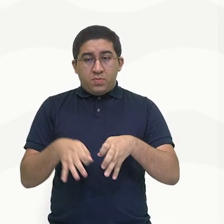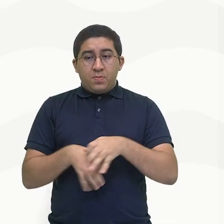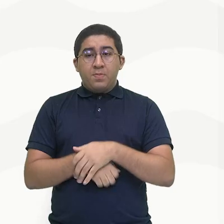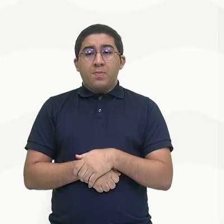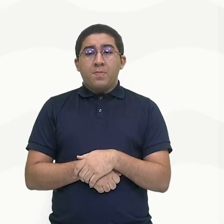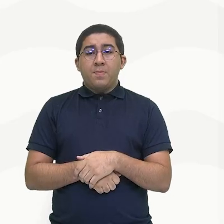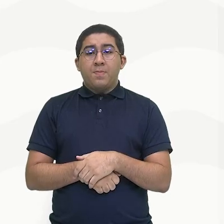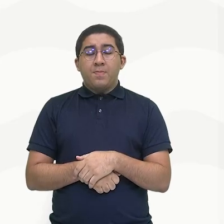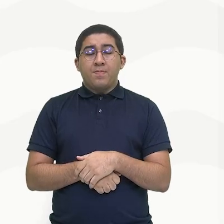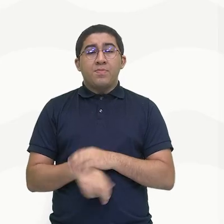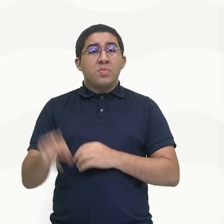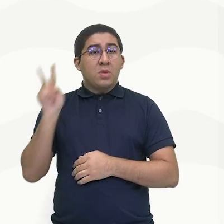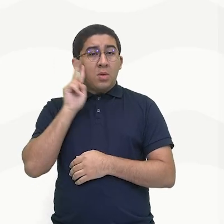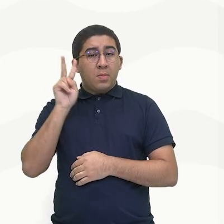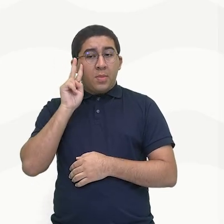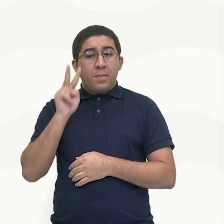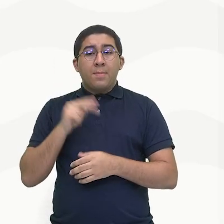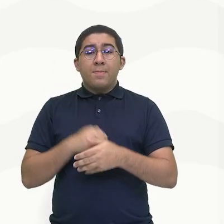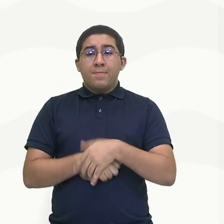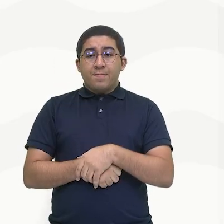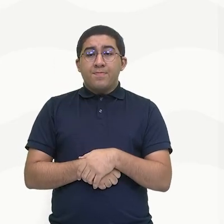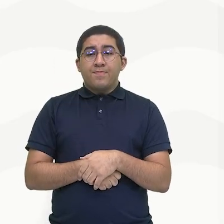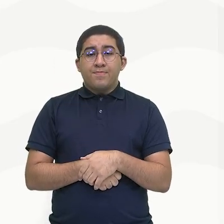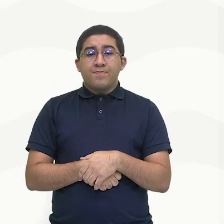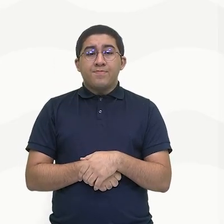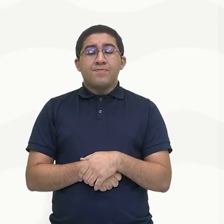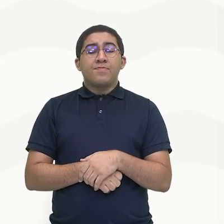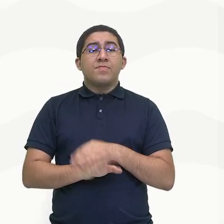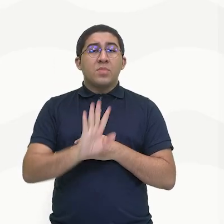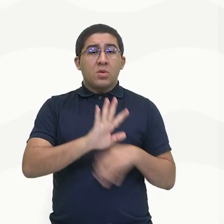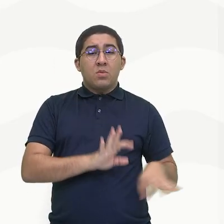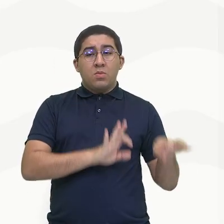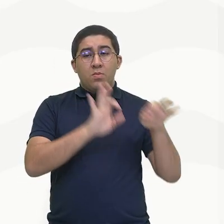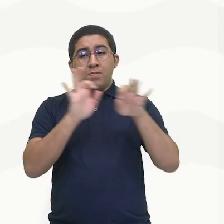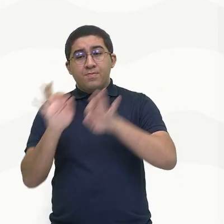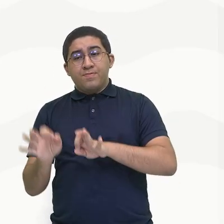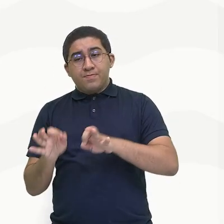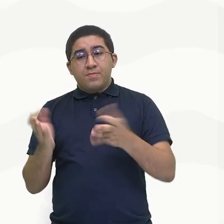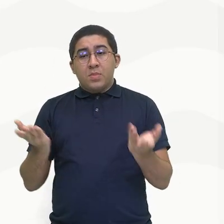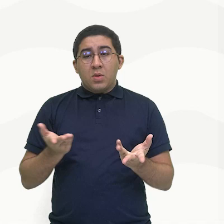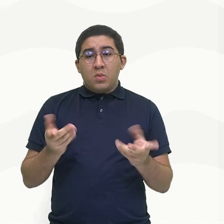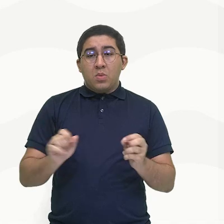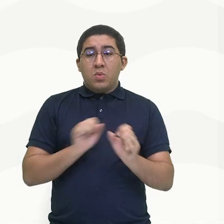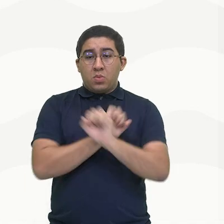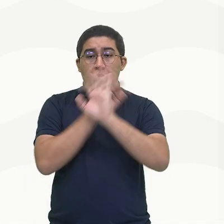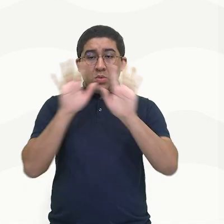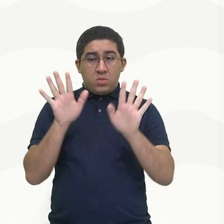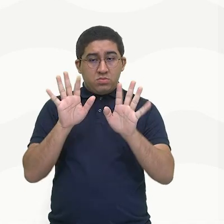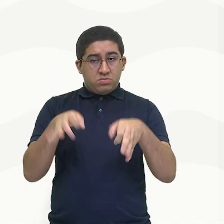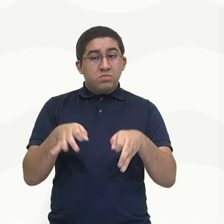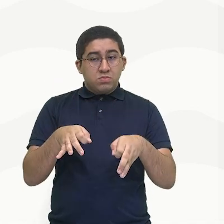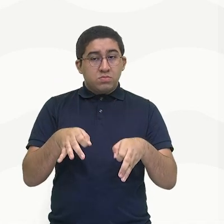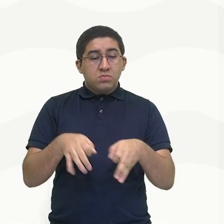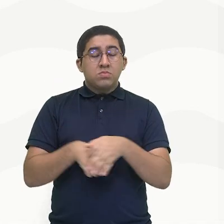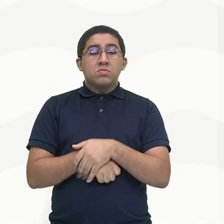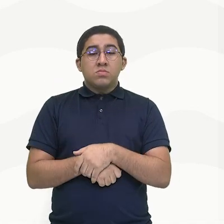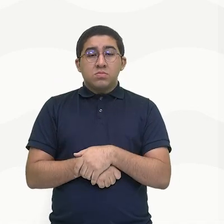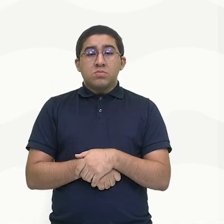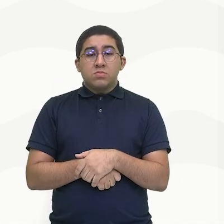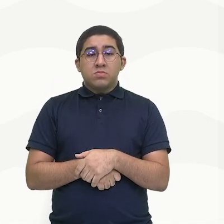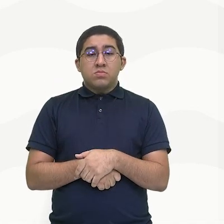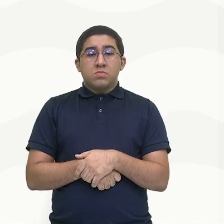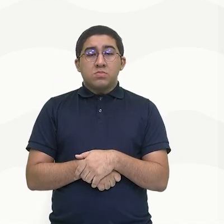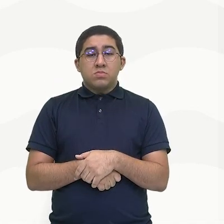certo? Então, não esqueçam disso. Visto tudo isso, então, ficou claro, não ficou, professora Manuela Garo, para os